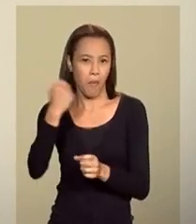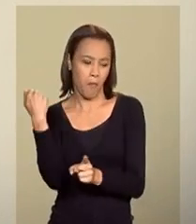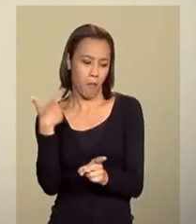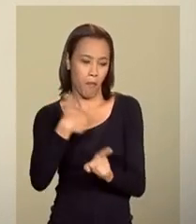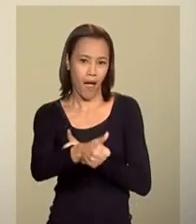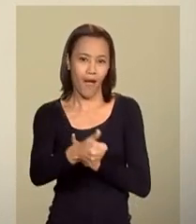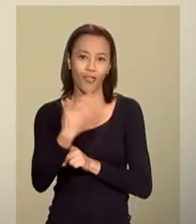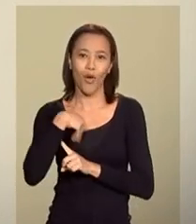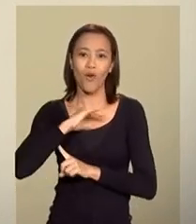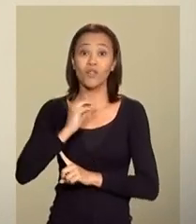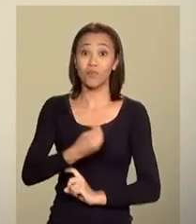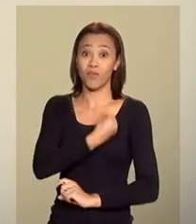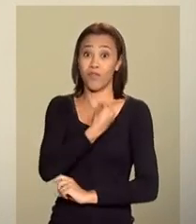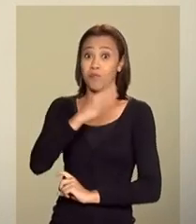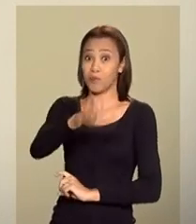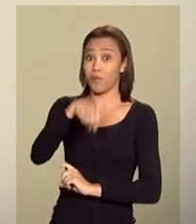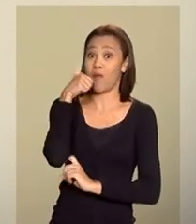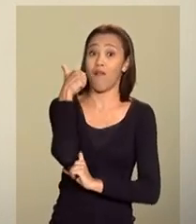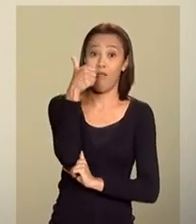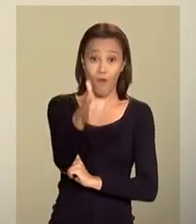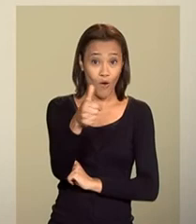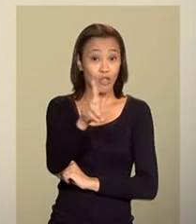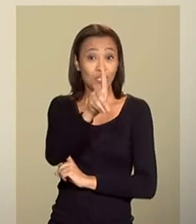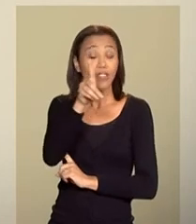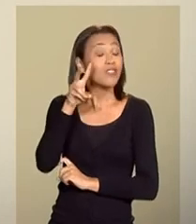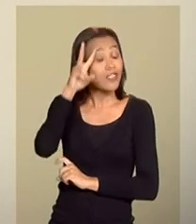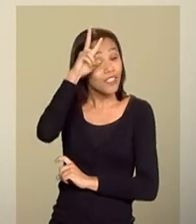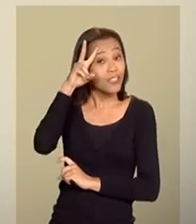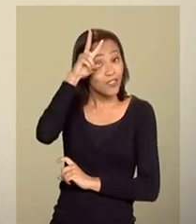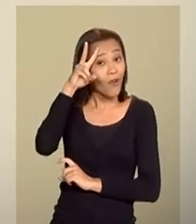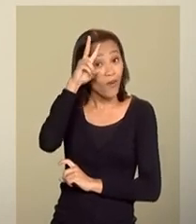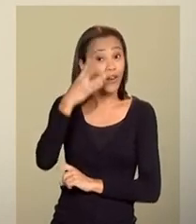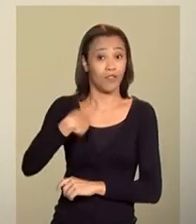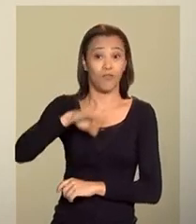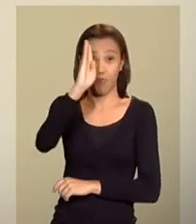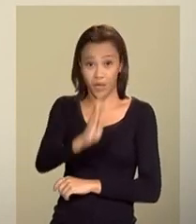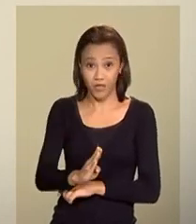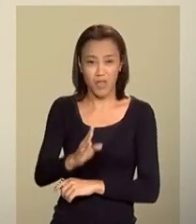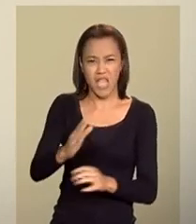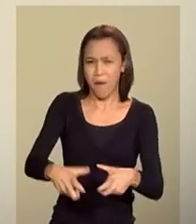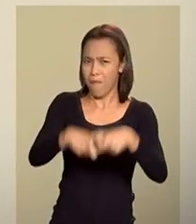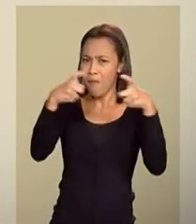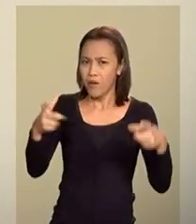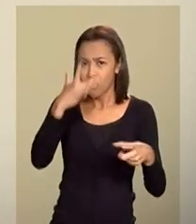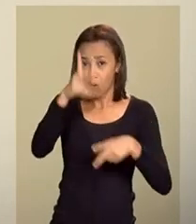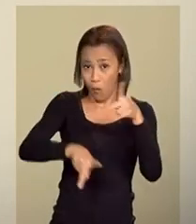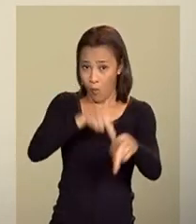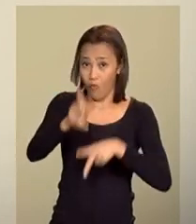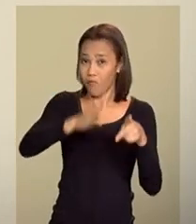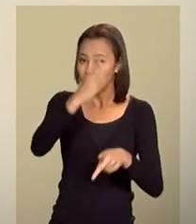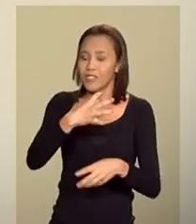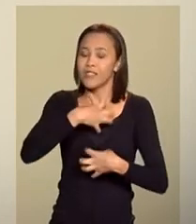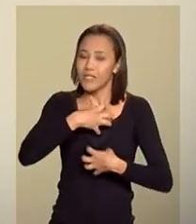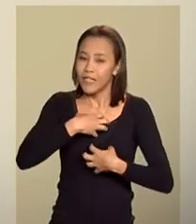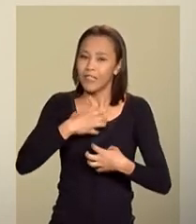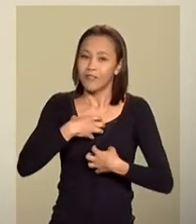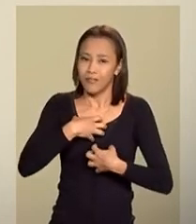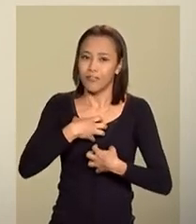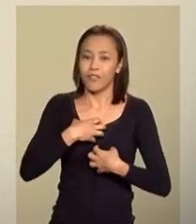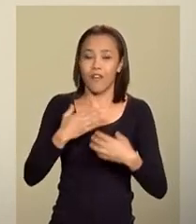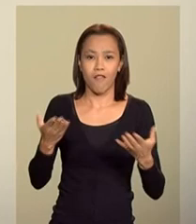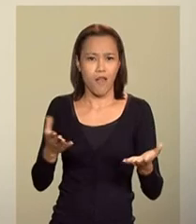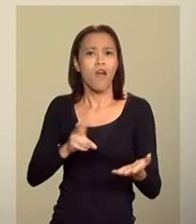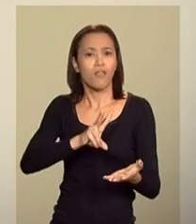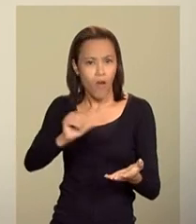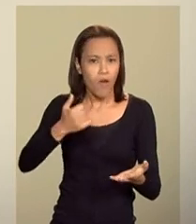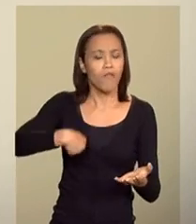estamos vivendo um dos melhores momentos da nossa história e a maioria dos brasileiros sente expressa esse sentimento